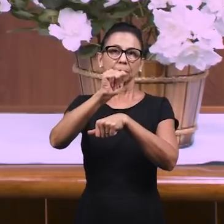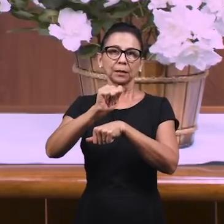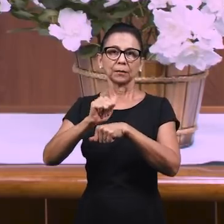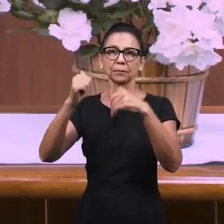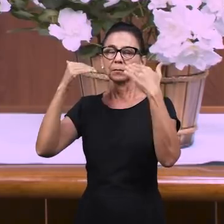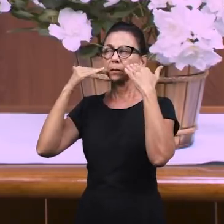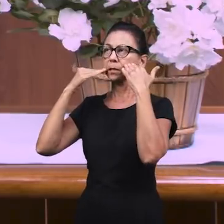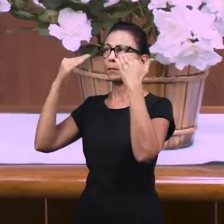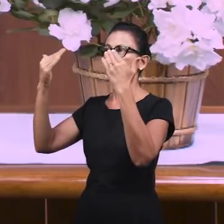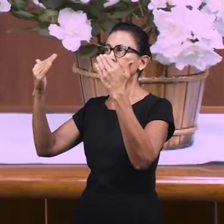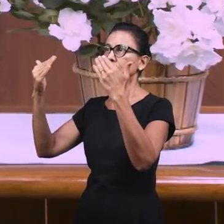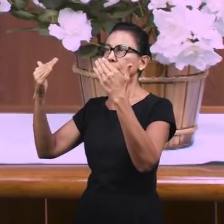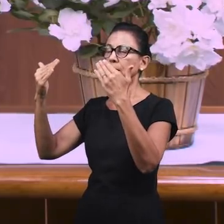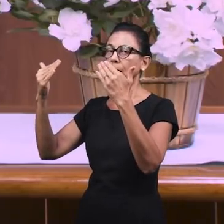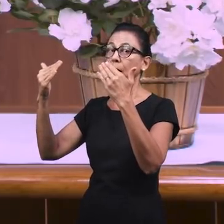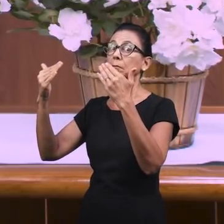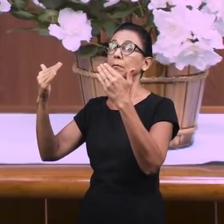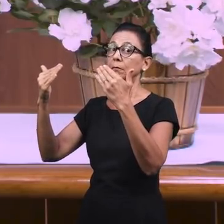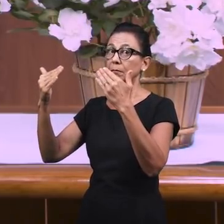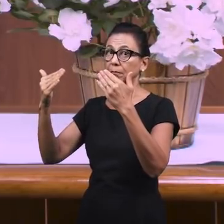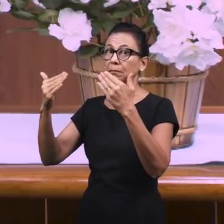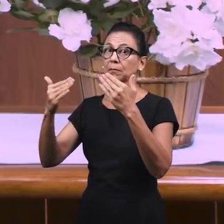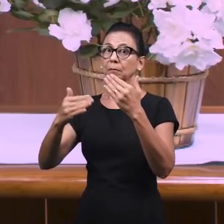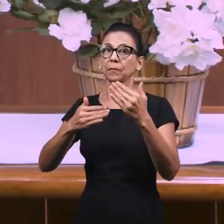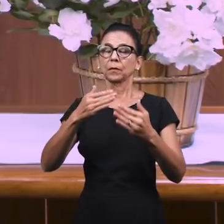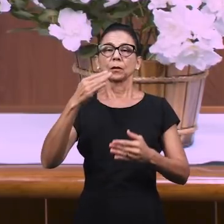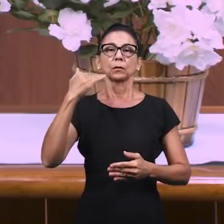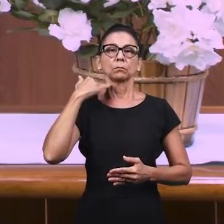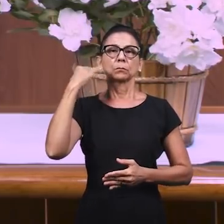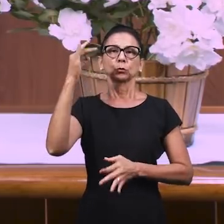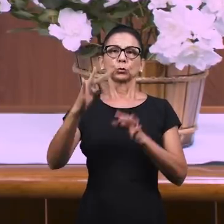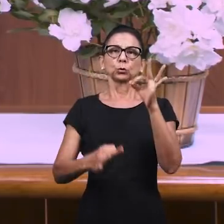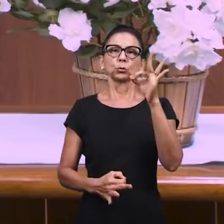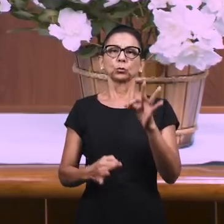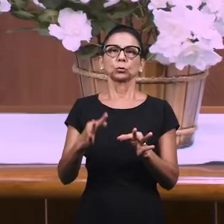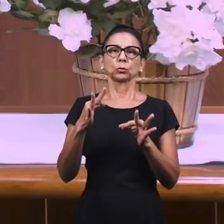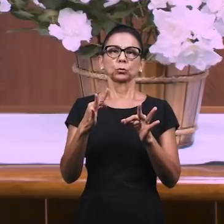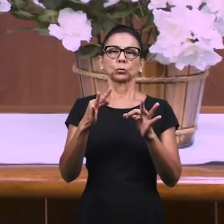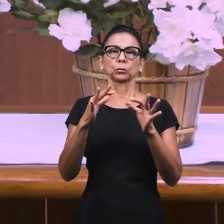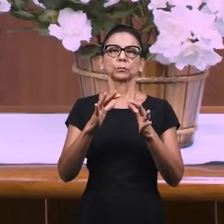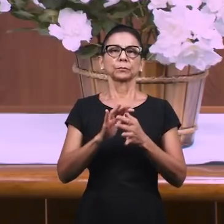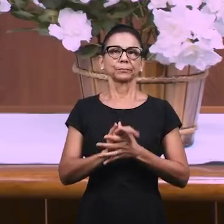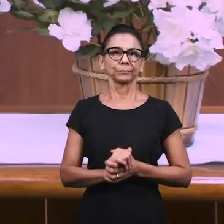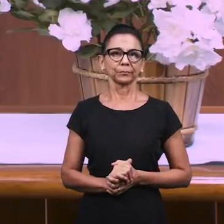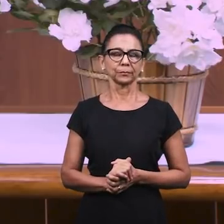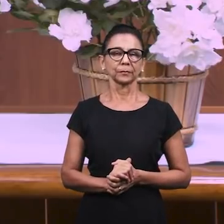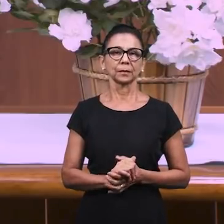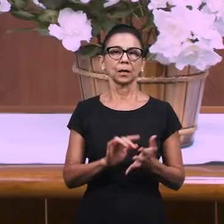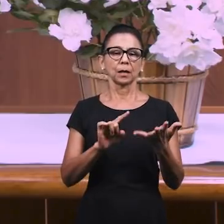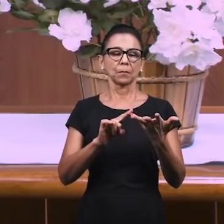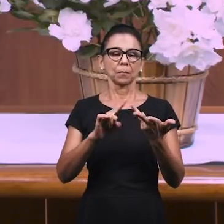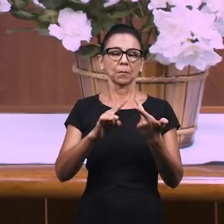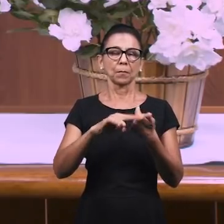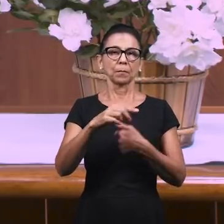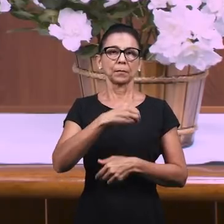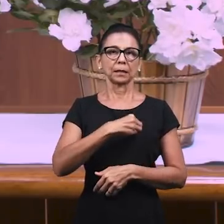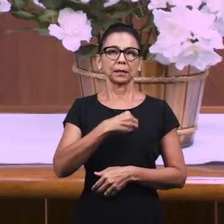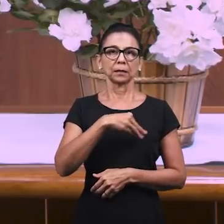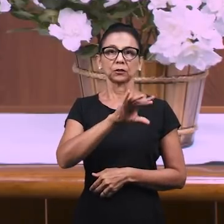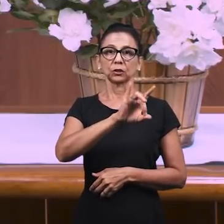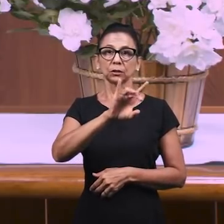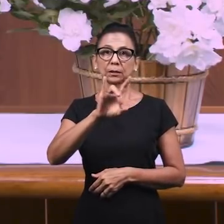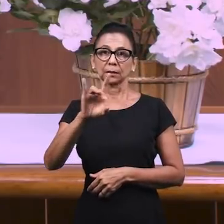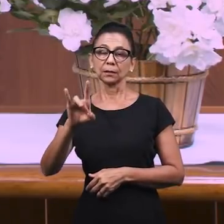justo juiz, aquele que há de julgar as causas dos que o amam e dos que